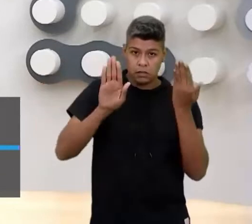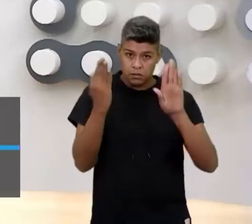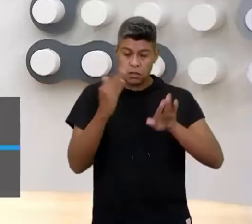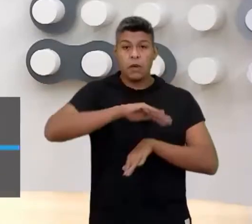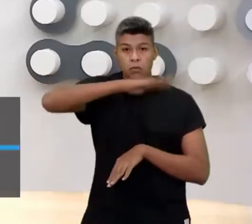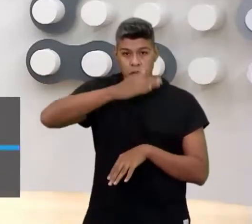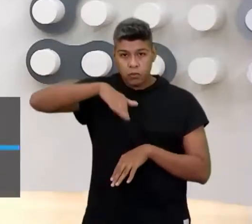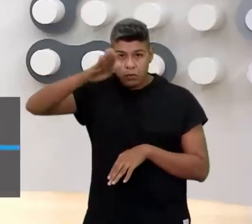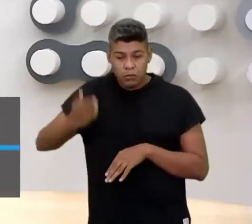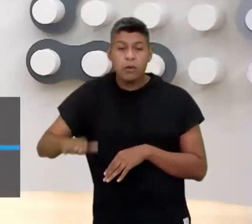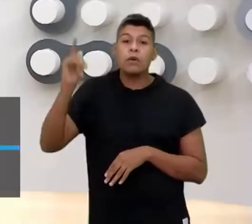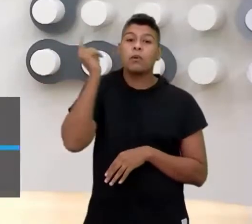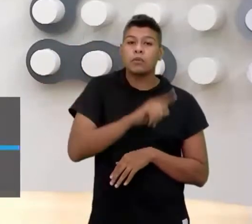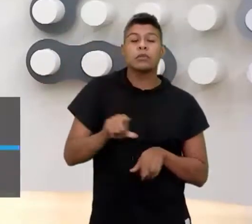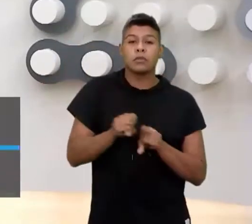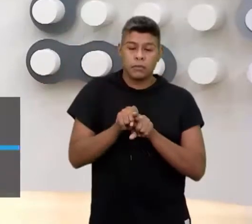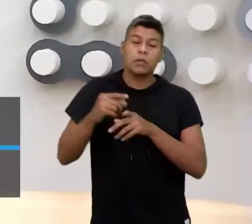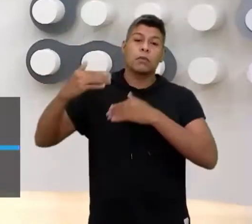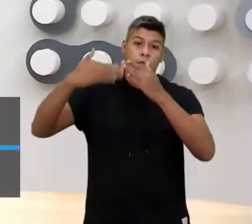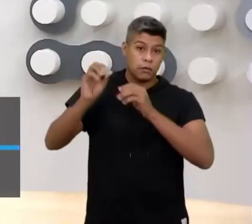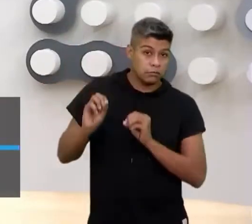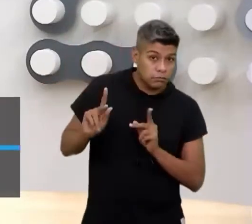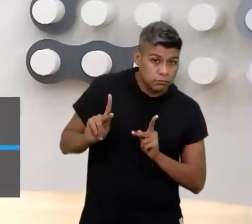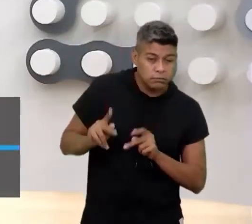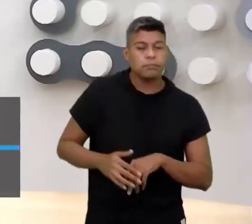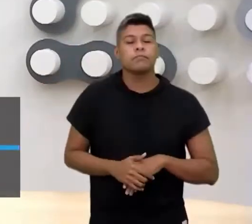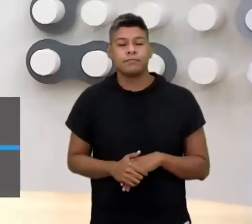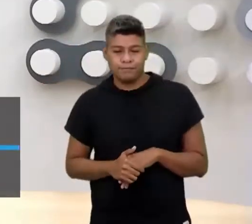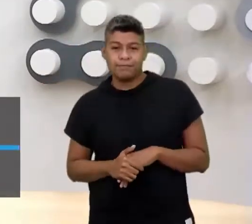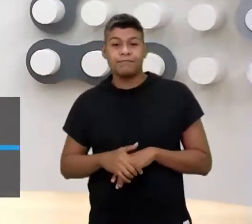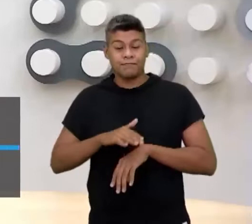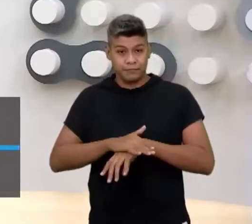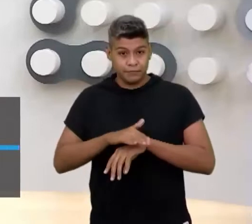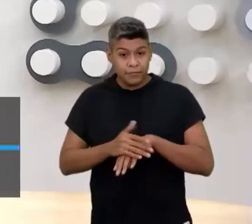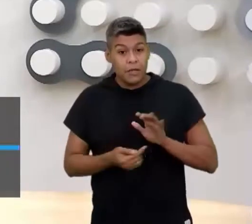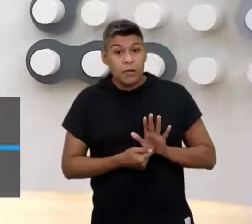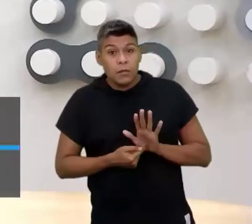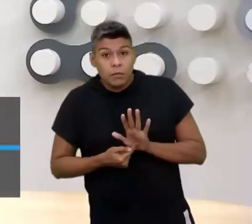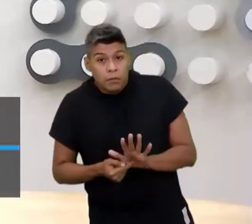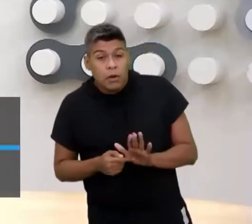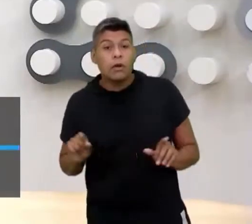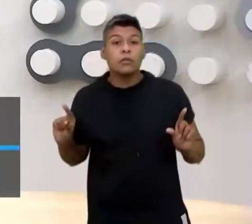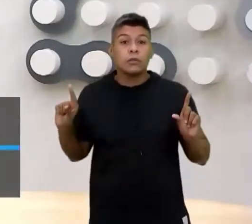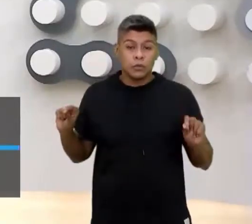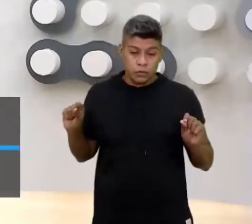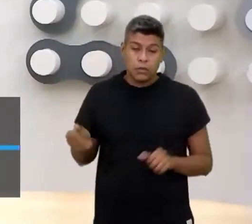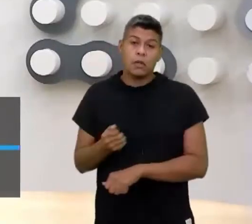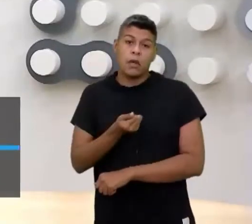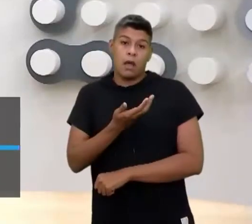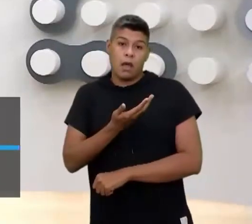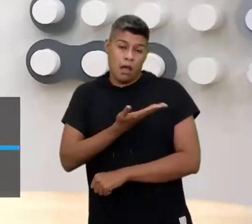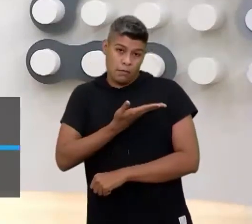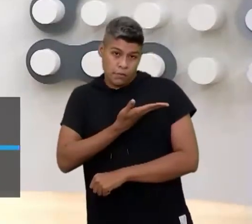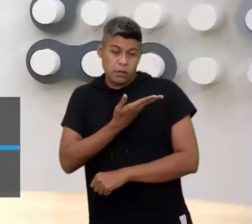relevo e conseguiram prosperar, beleza? Façam isso, mostrem para os alunos em